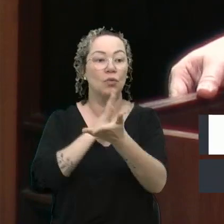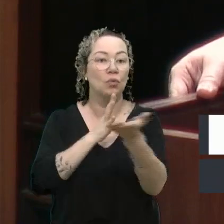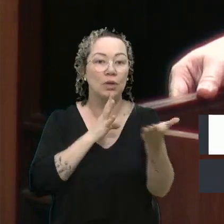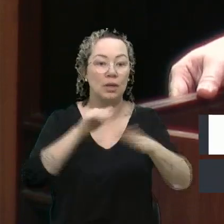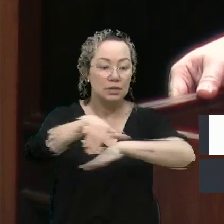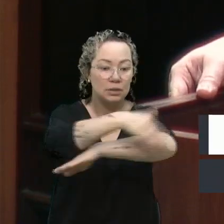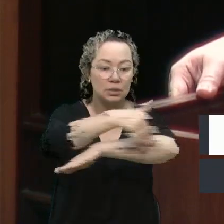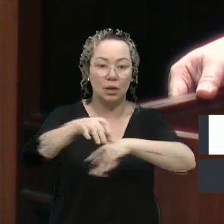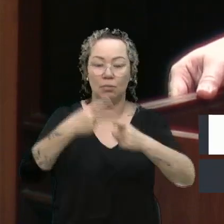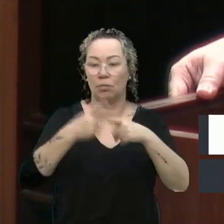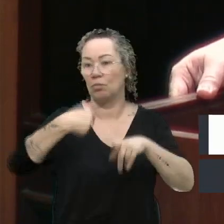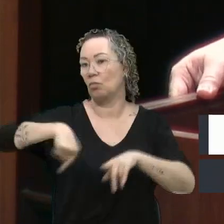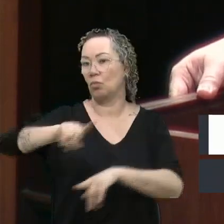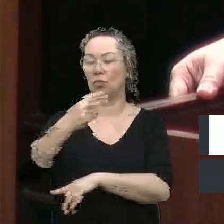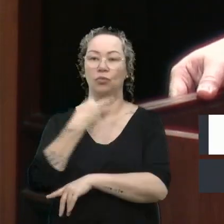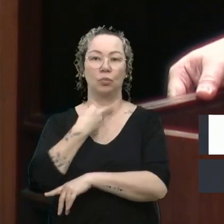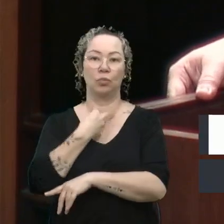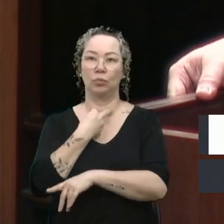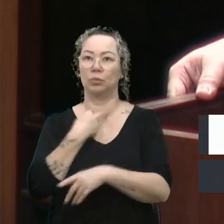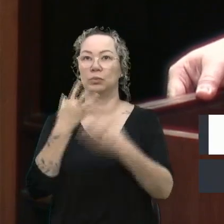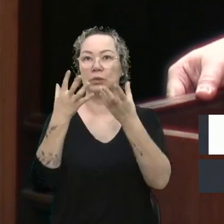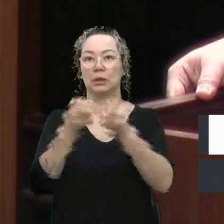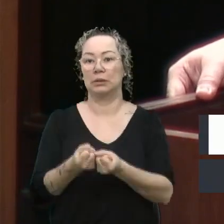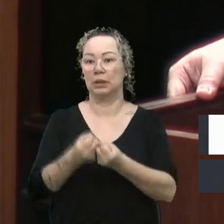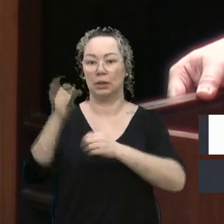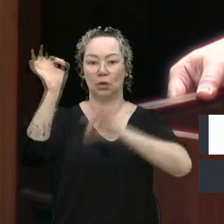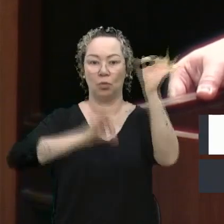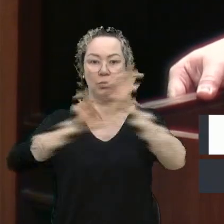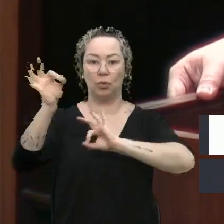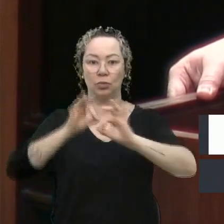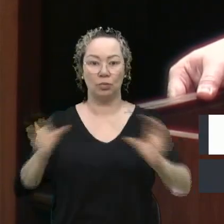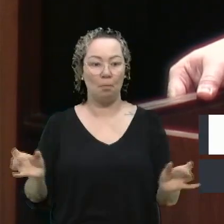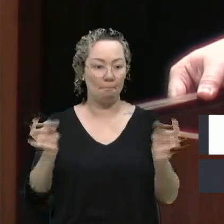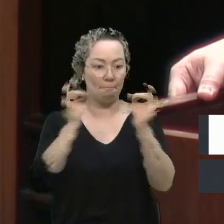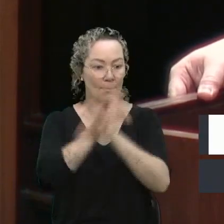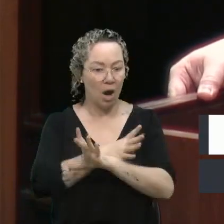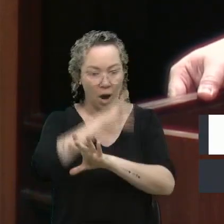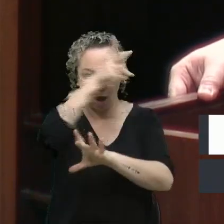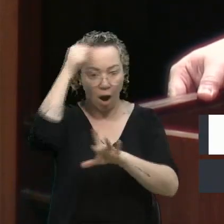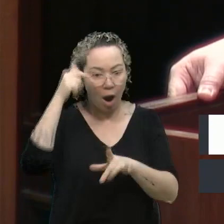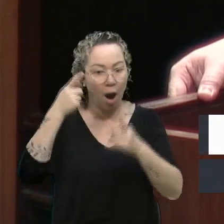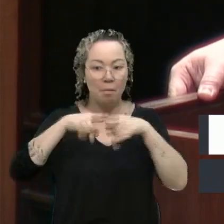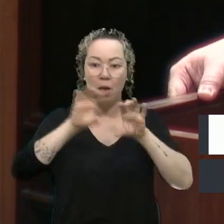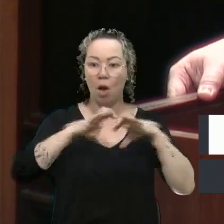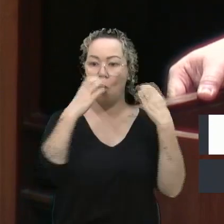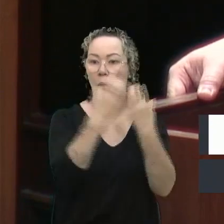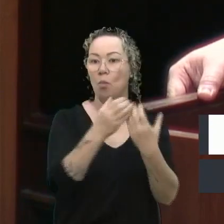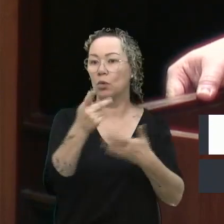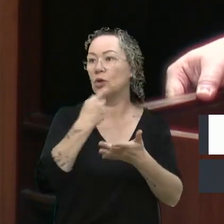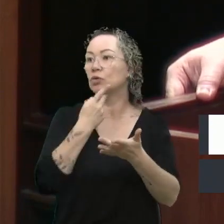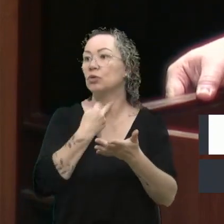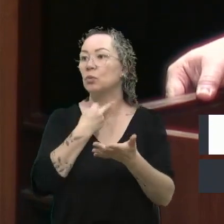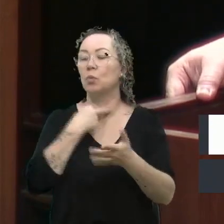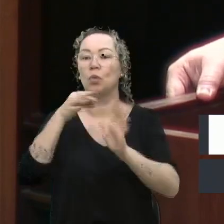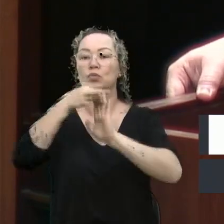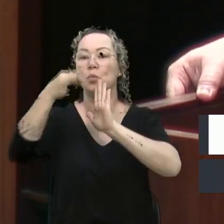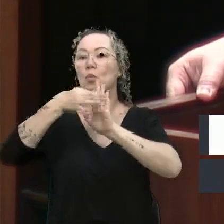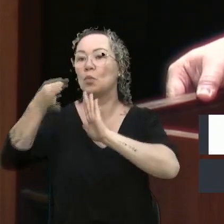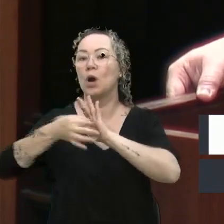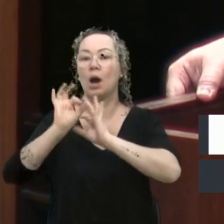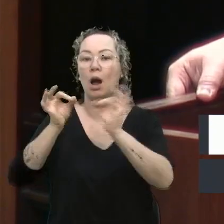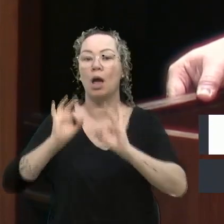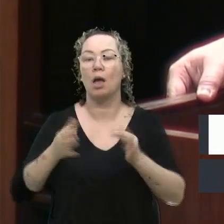não podemos receber um projeto pronto onde a comunidade não possa falar, onde a comunidade não possa ser